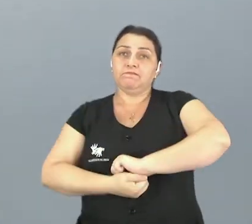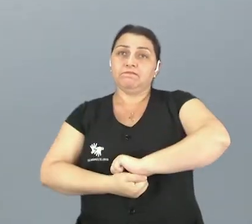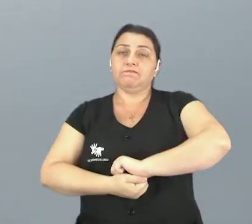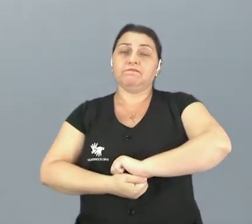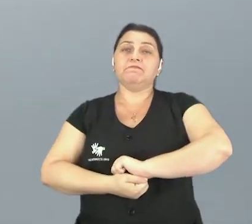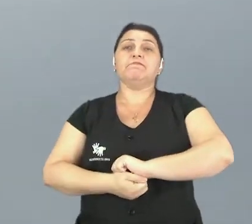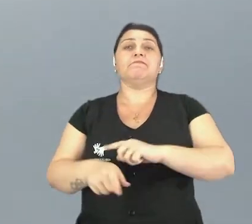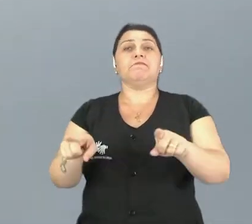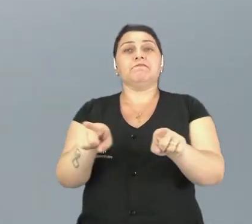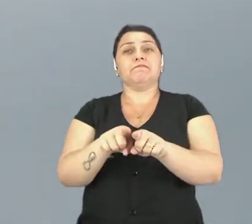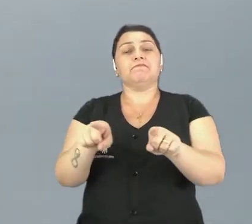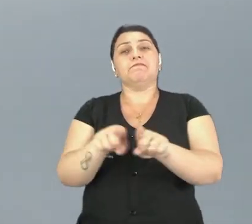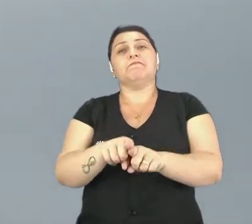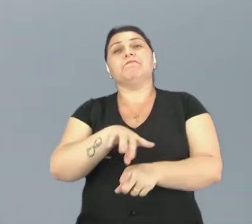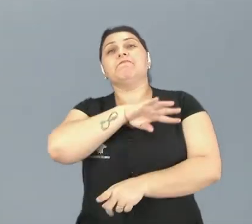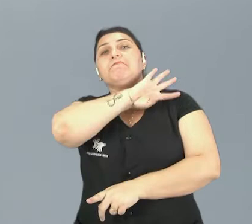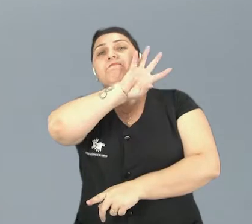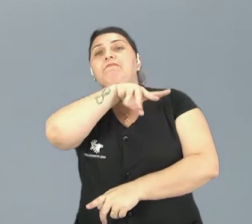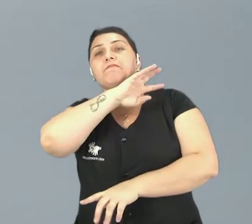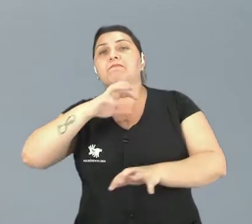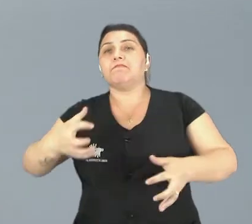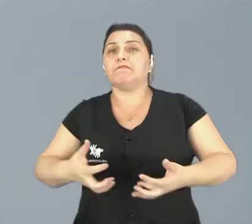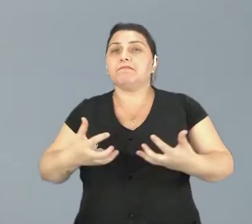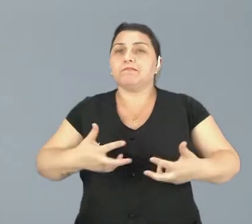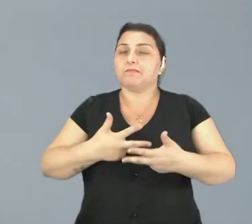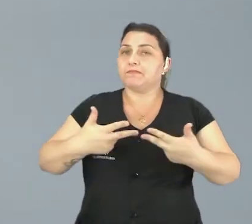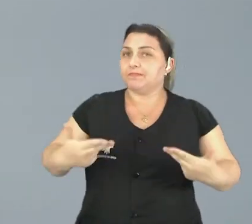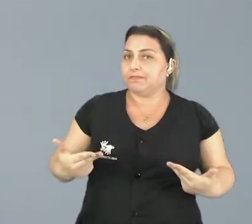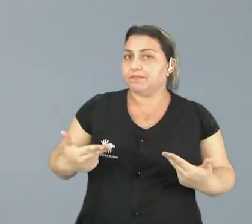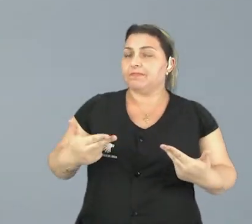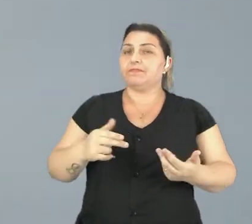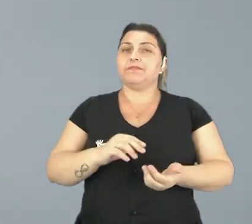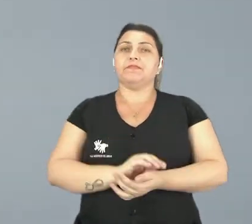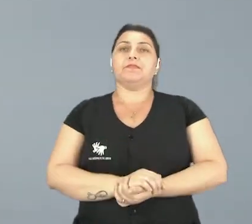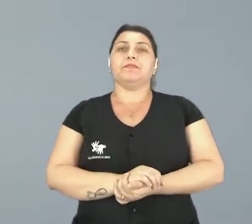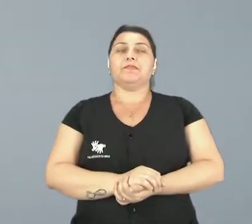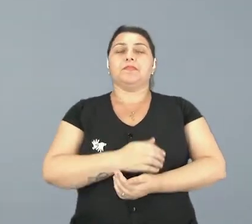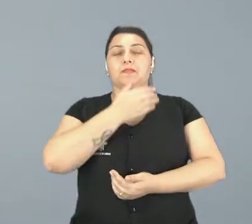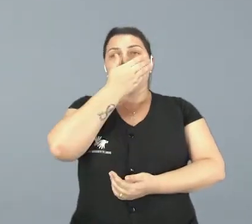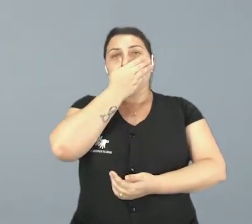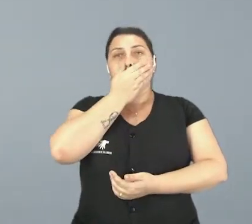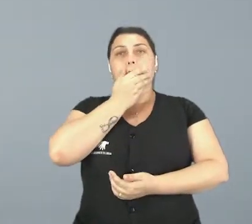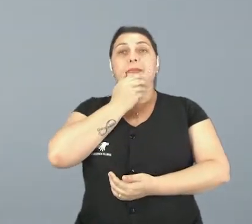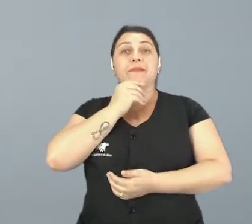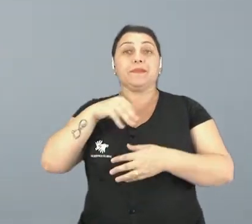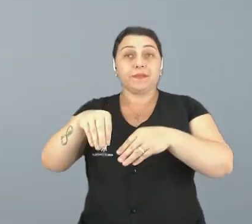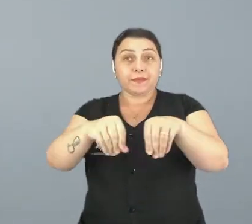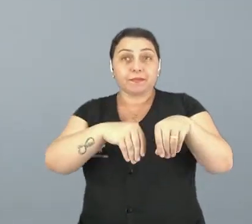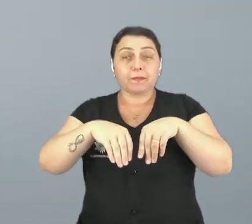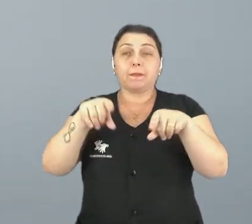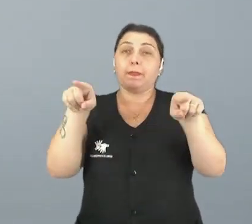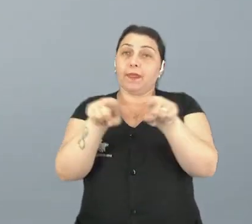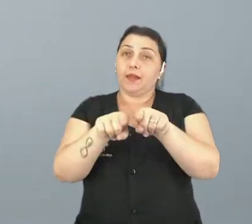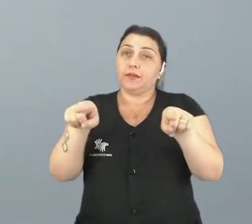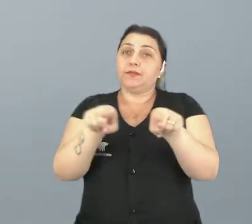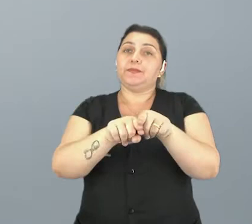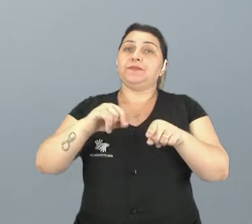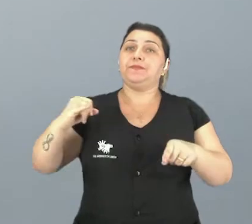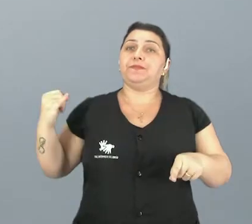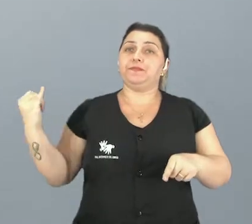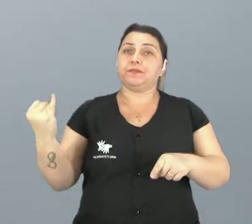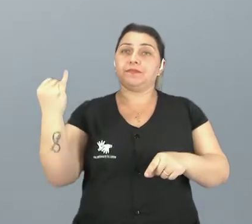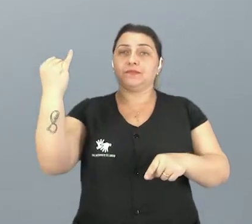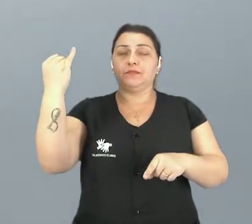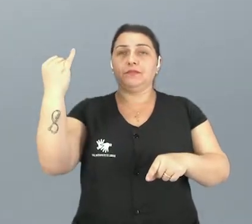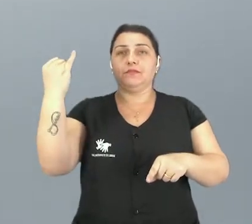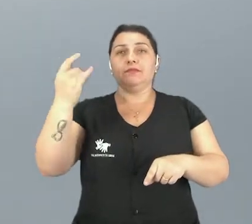como para os animais e para os vegetais. Isso mesmo. A terra também é muito